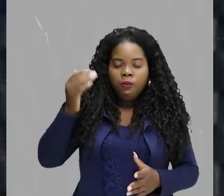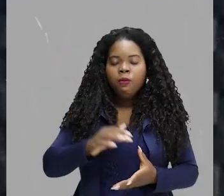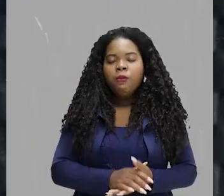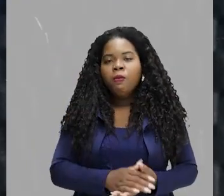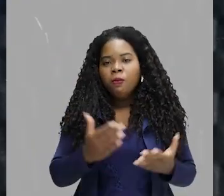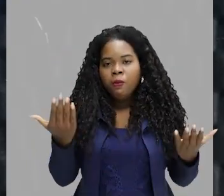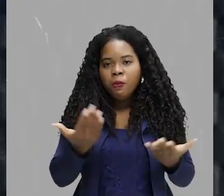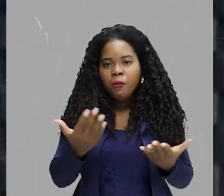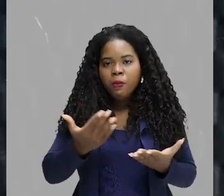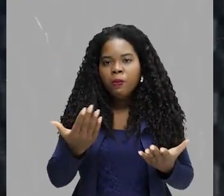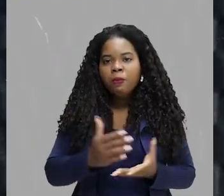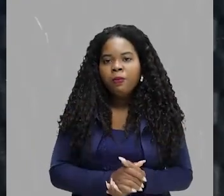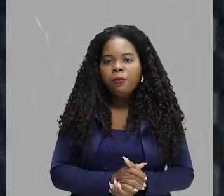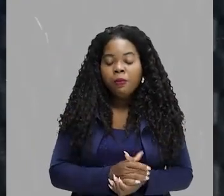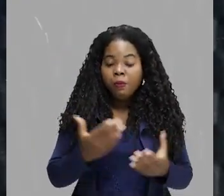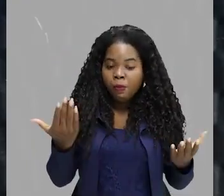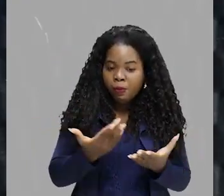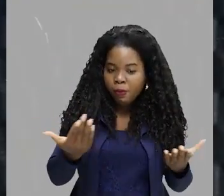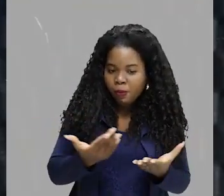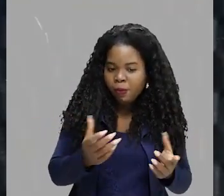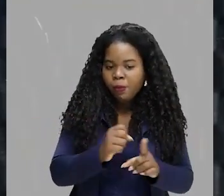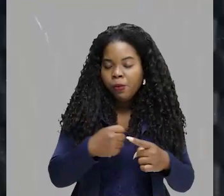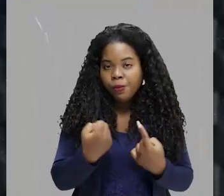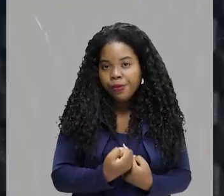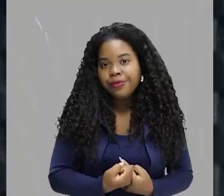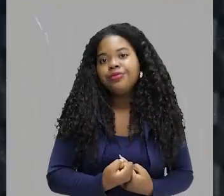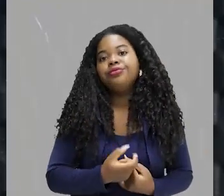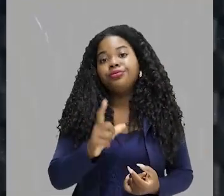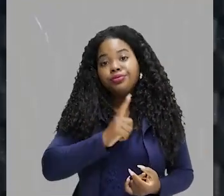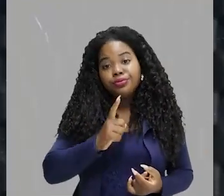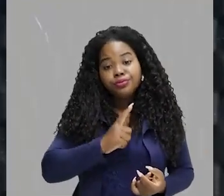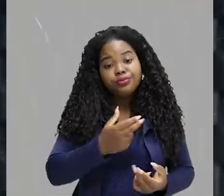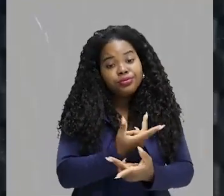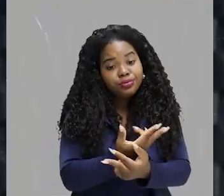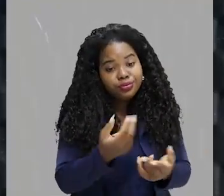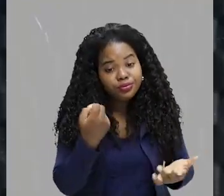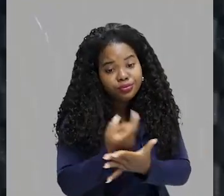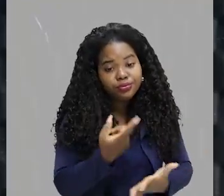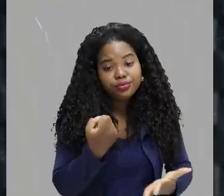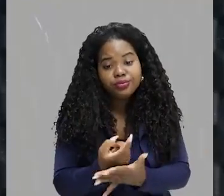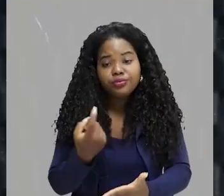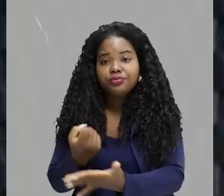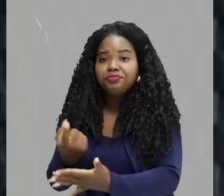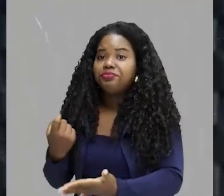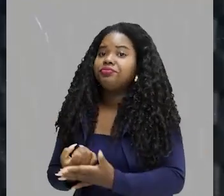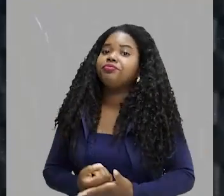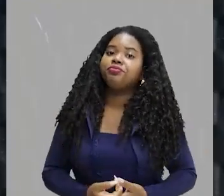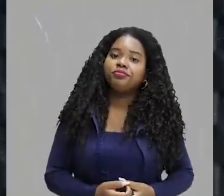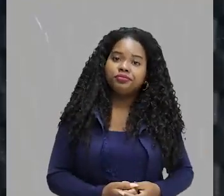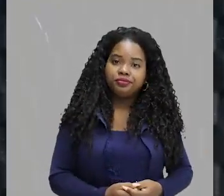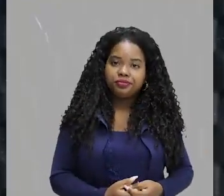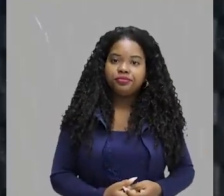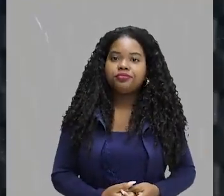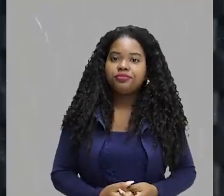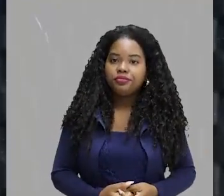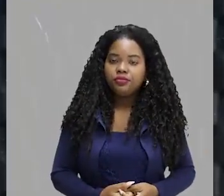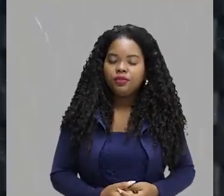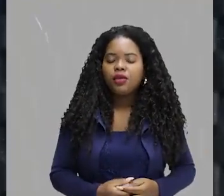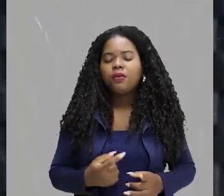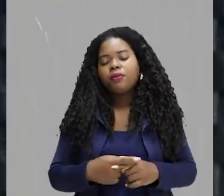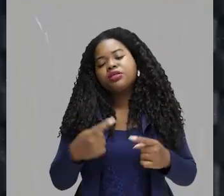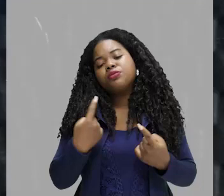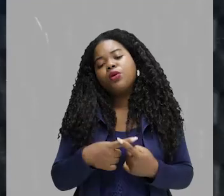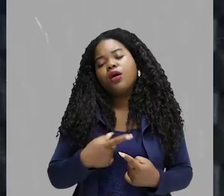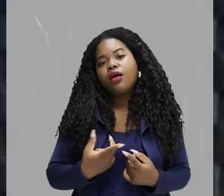na nossa época, a gente é uma sociedade que consome muito, mais do que deveria e do que poderia. Mas por que a gente